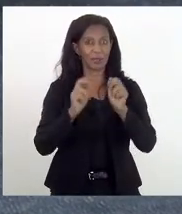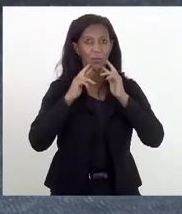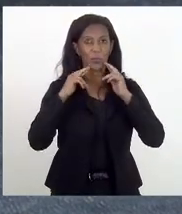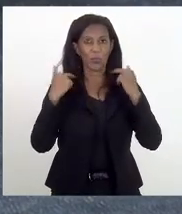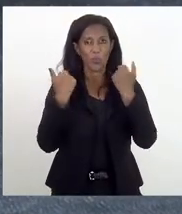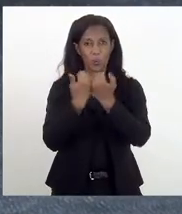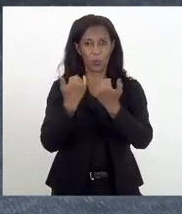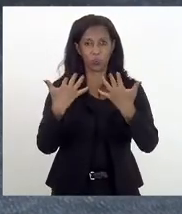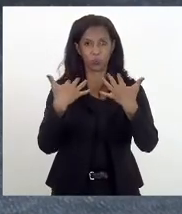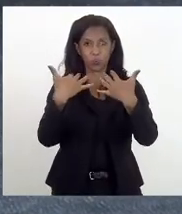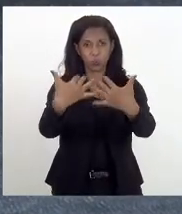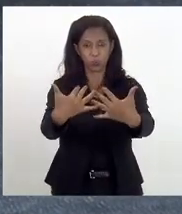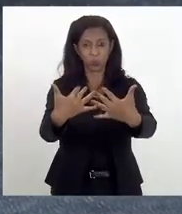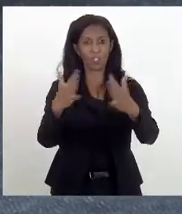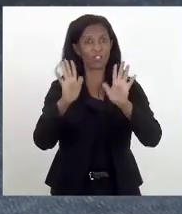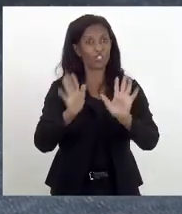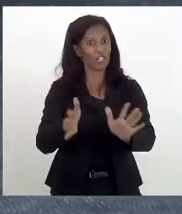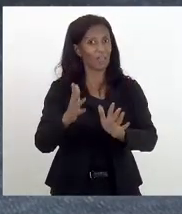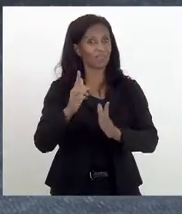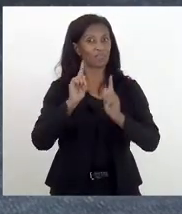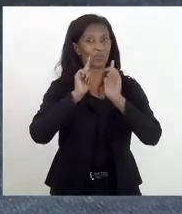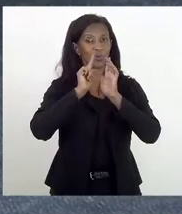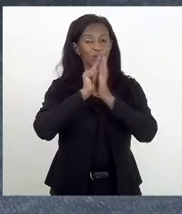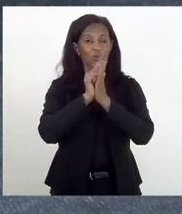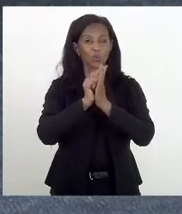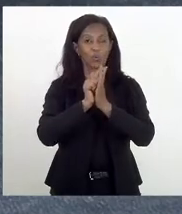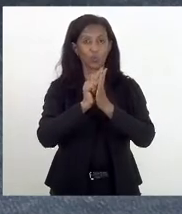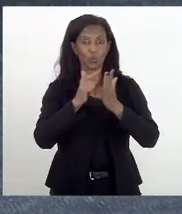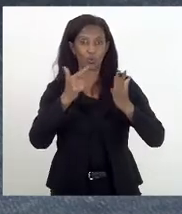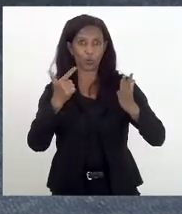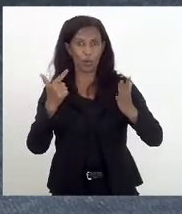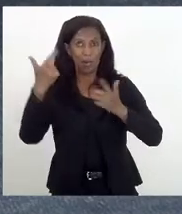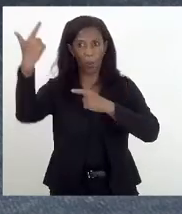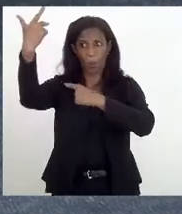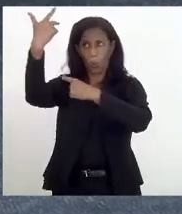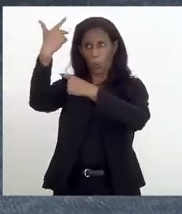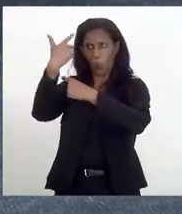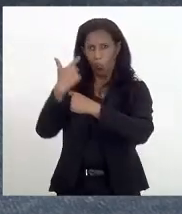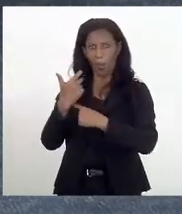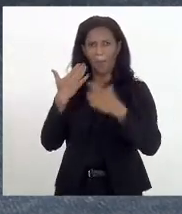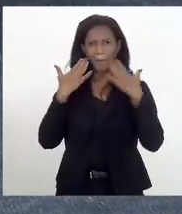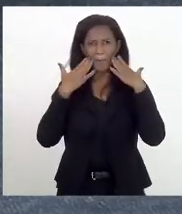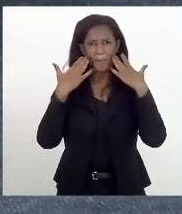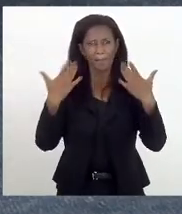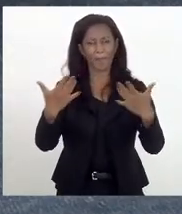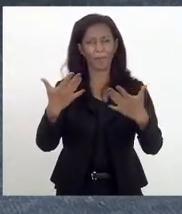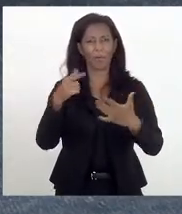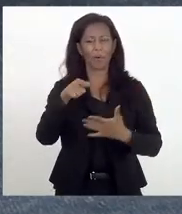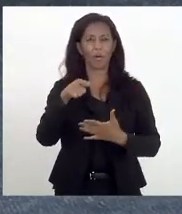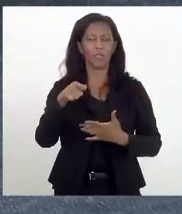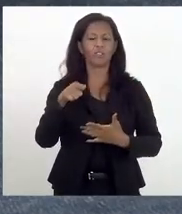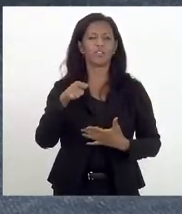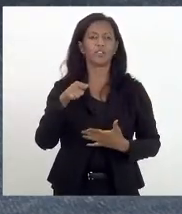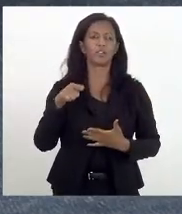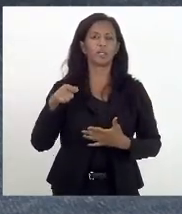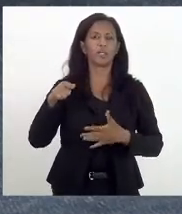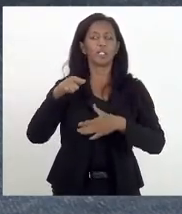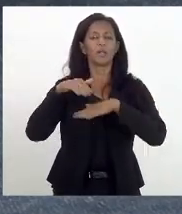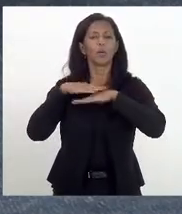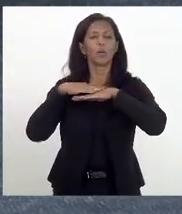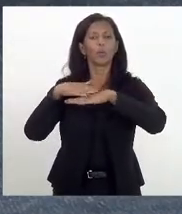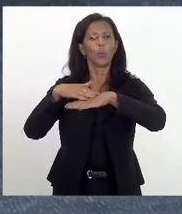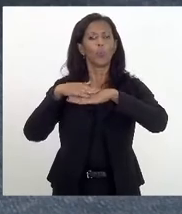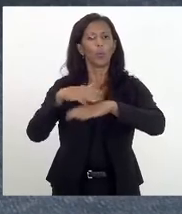audiência pública já que os jornais noticiam que a Assembleia Legislativa em conversa com o